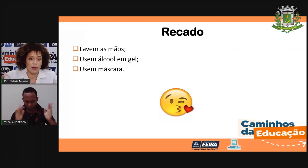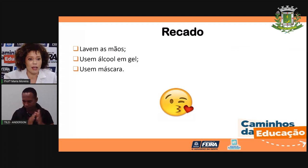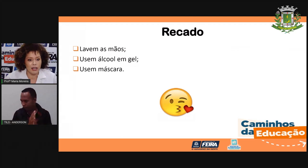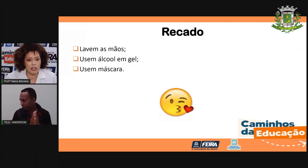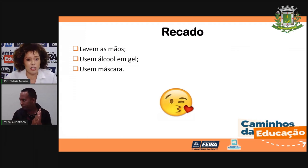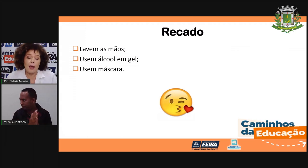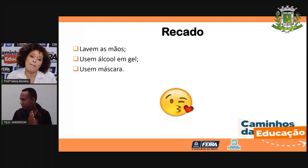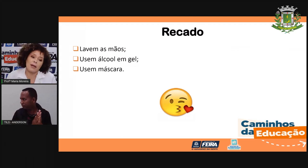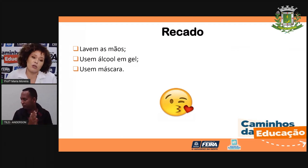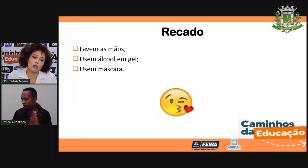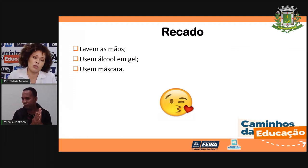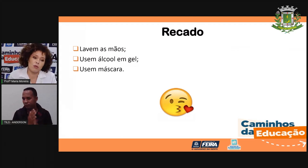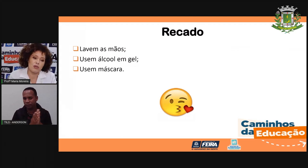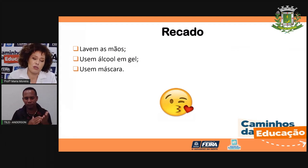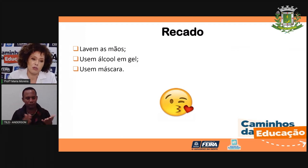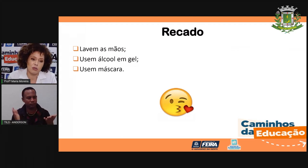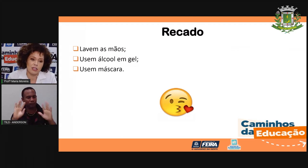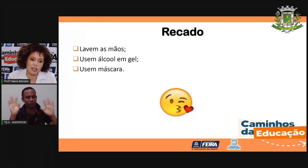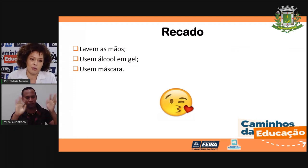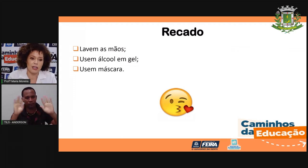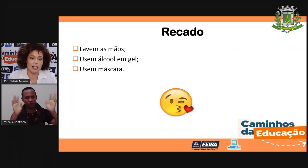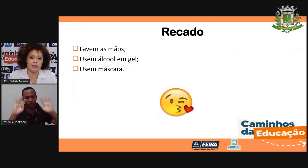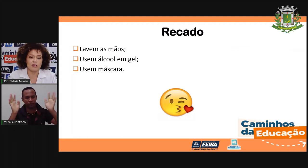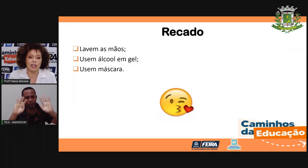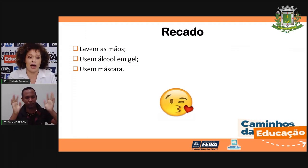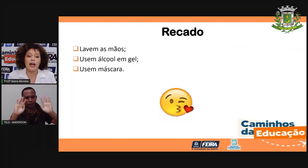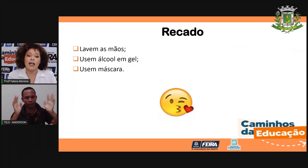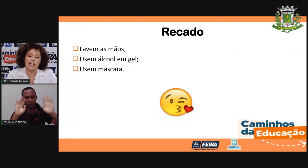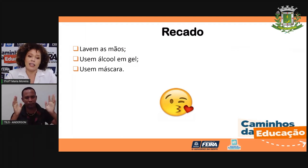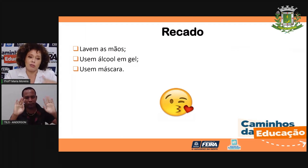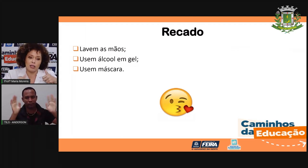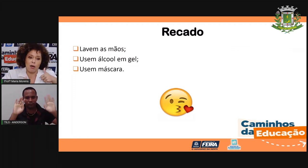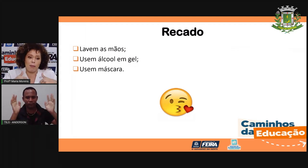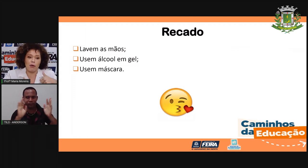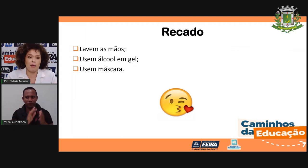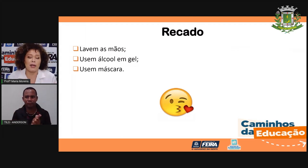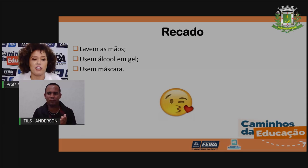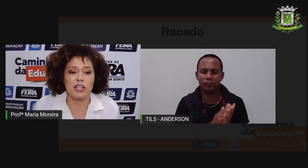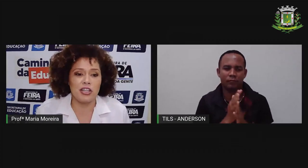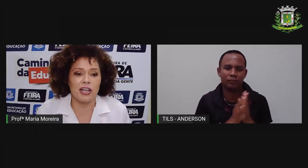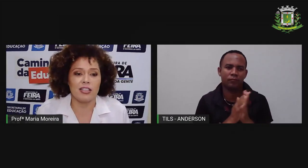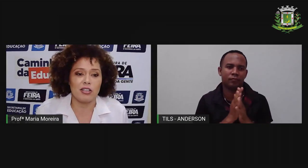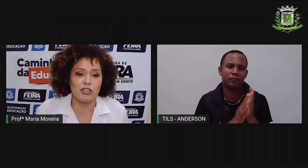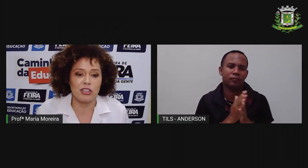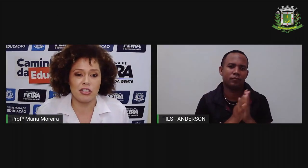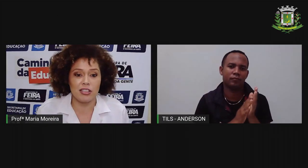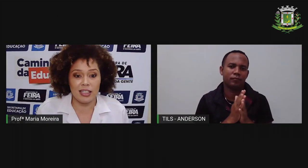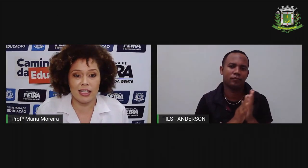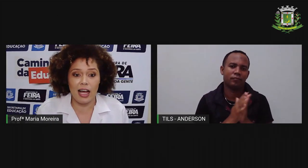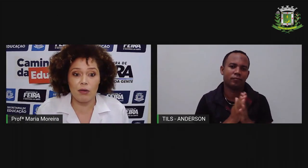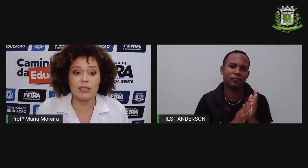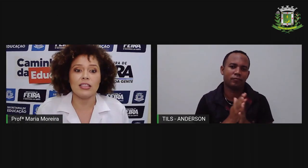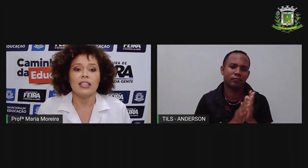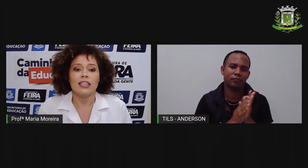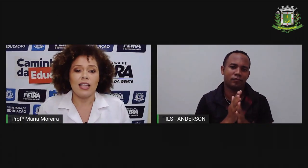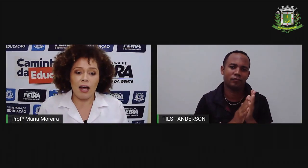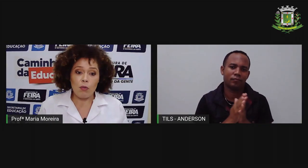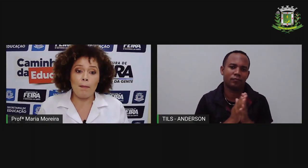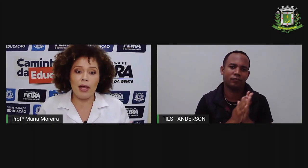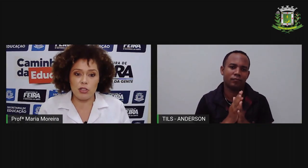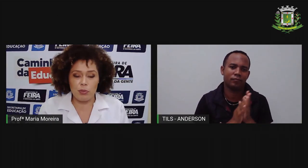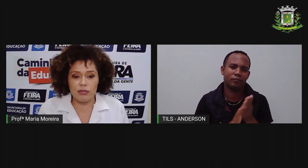Um beijo bem grande pra todos os professores do terceiro ano, tá? Que estão dando um apoio aí pra gente, Anderson, assistindo as nossas aulas.